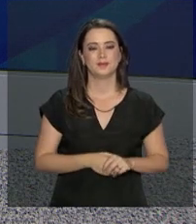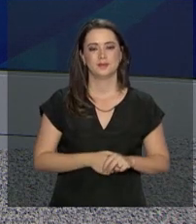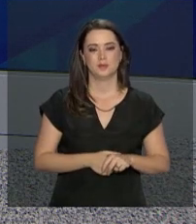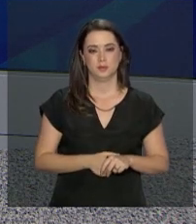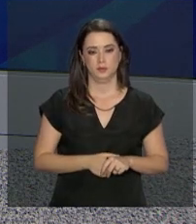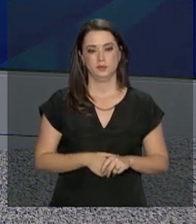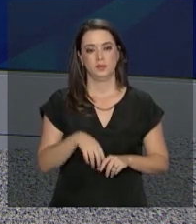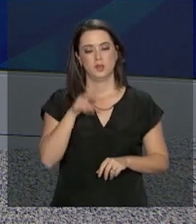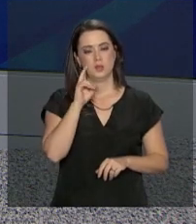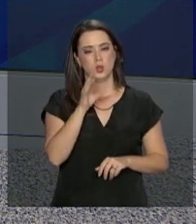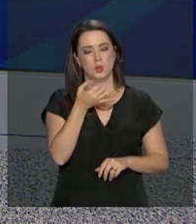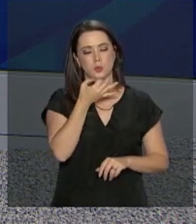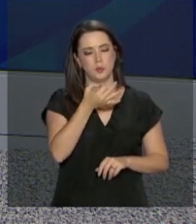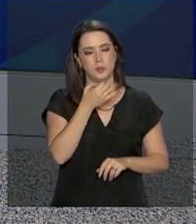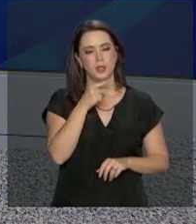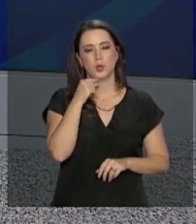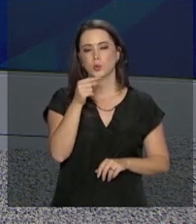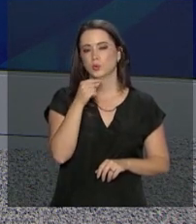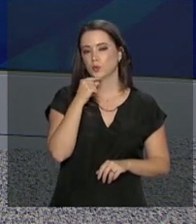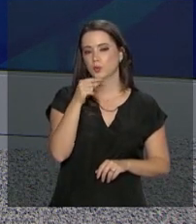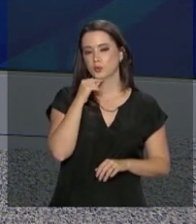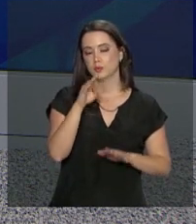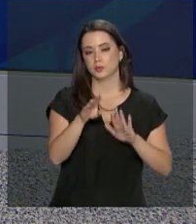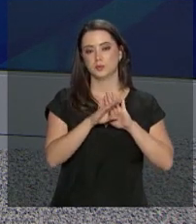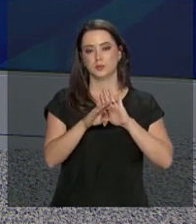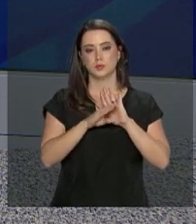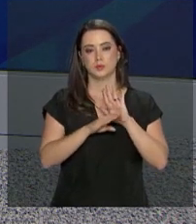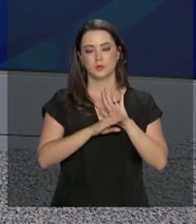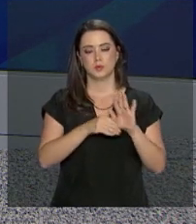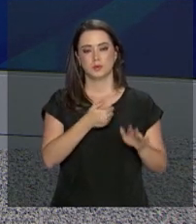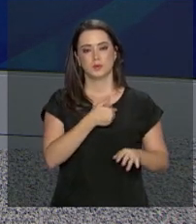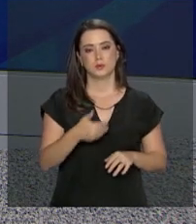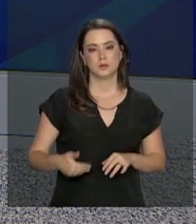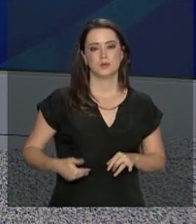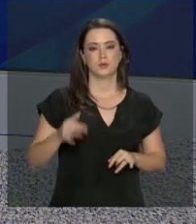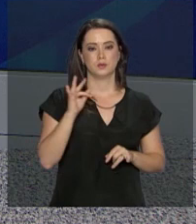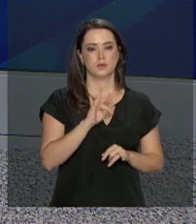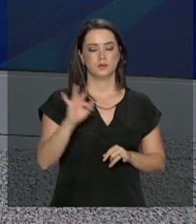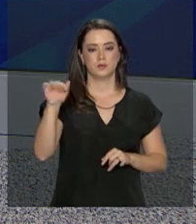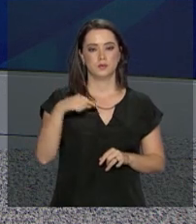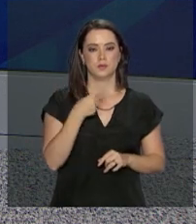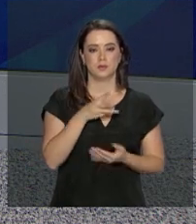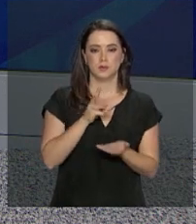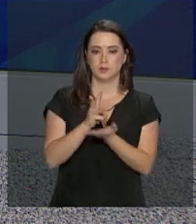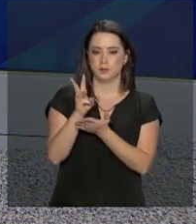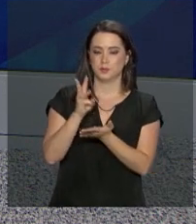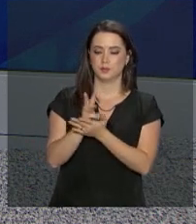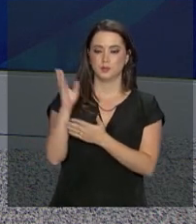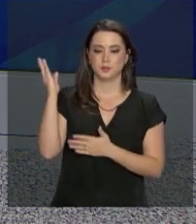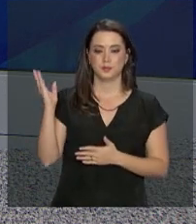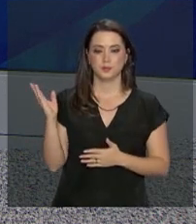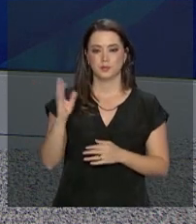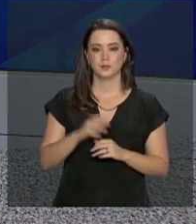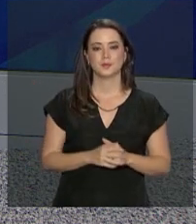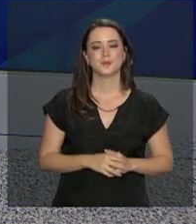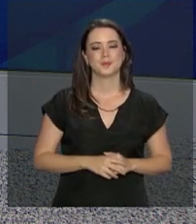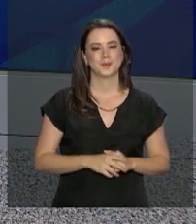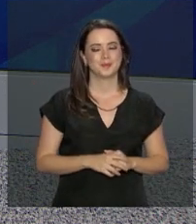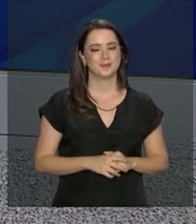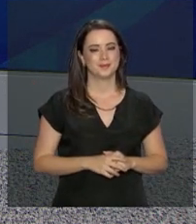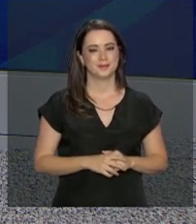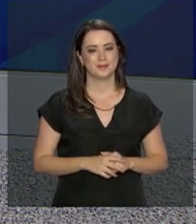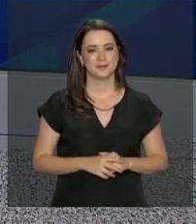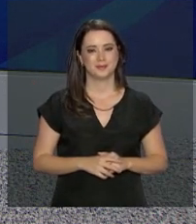twitter você pode ainda mandar sugestões de reportagens e dúvidas sobre programas e ações do governo federal para o nosso hatzaki então